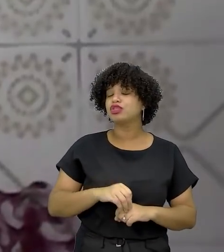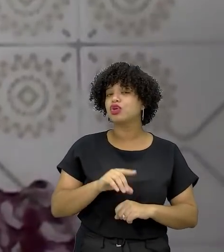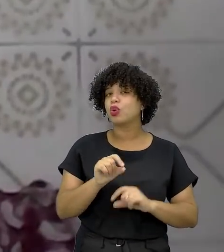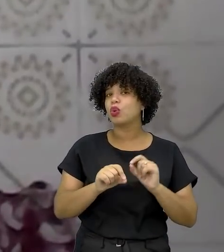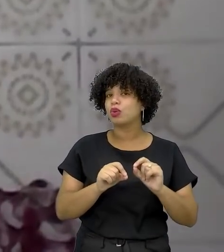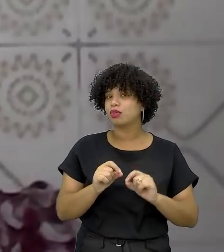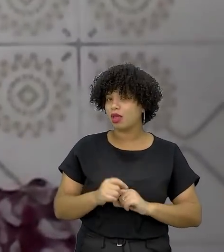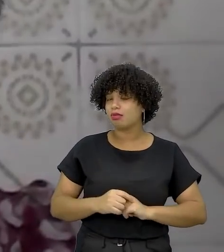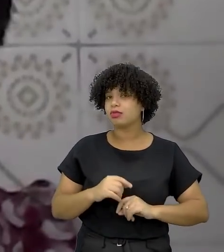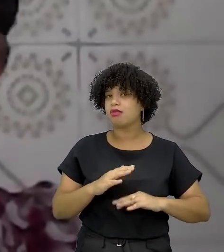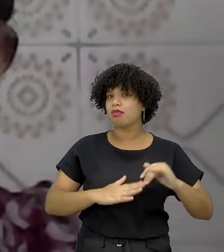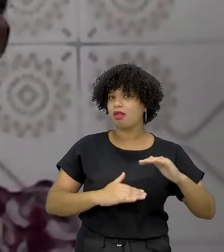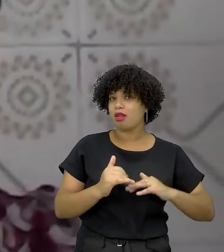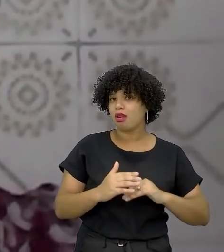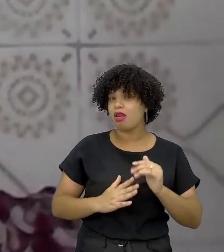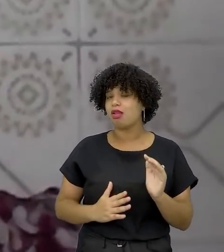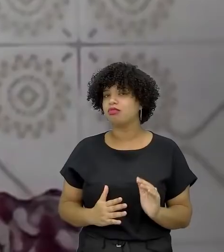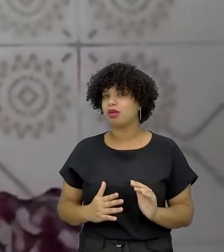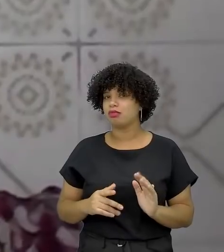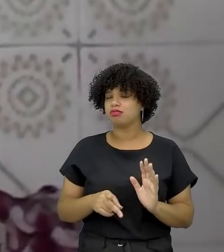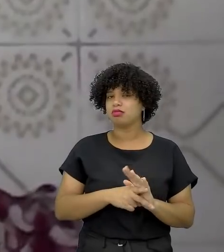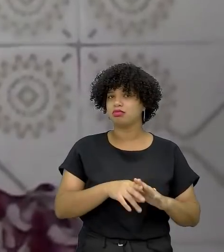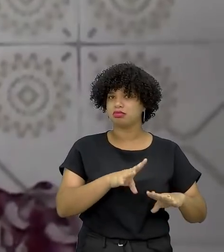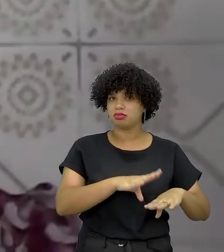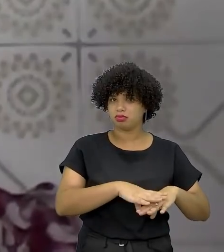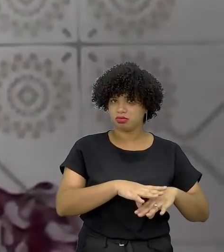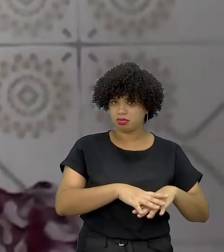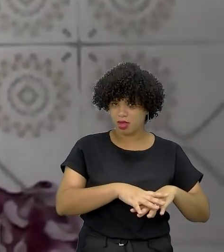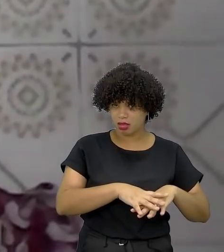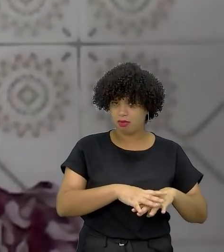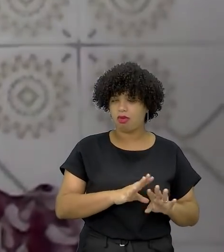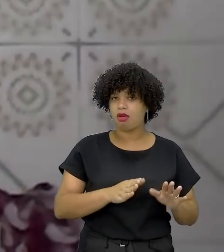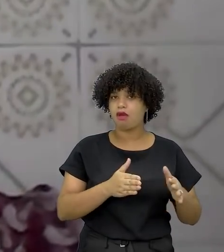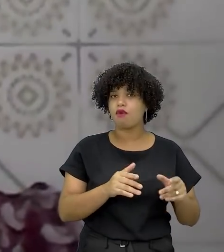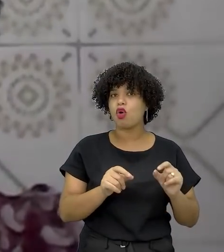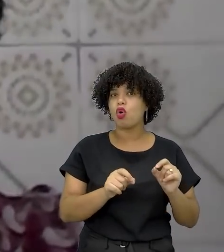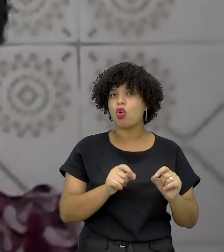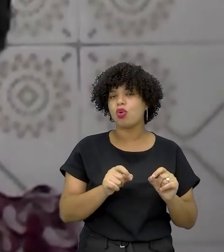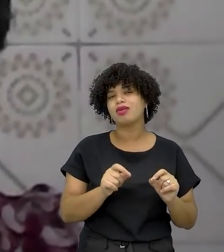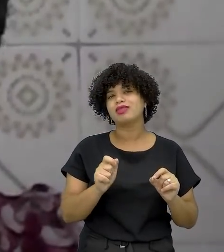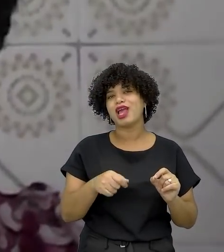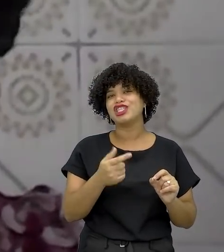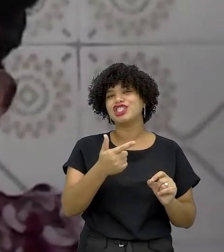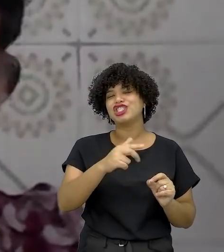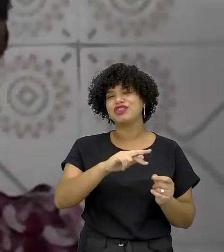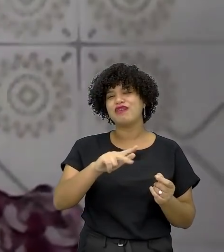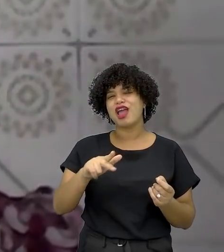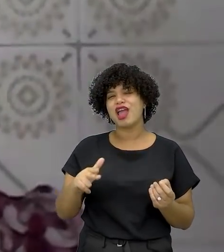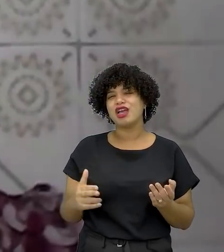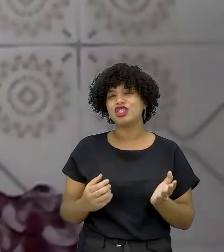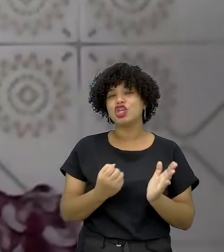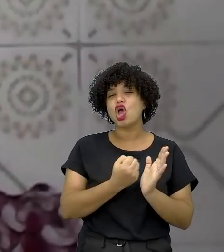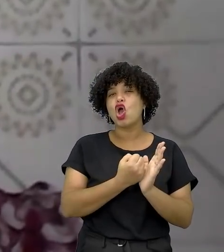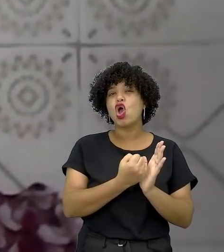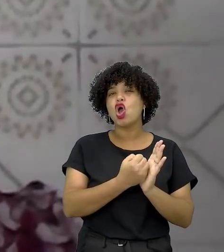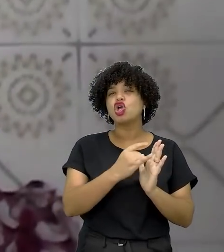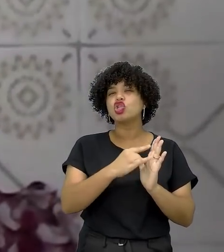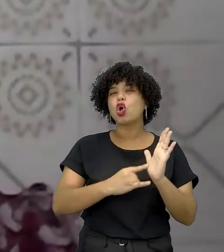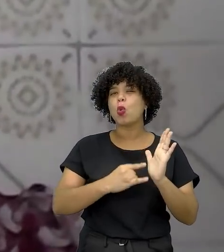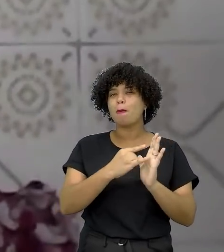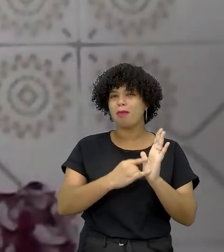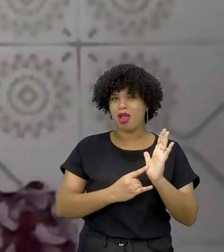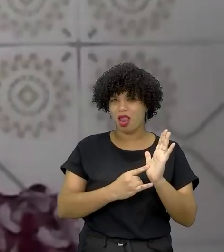alguns documentos. Quais são os documentos que nós temos agora, né? Nós temos, nesse momento, que vocês tinham na